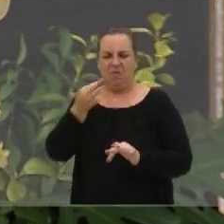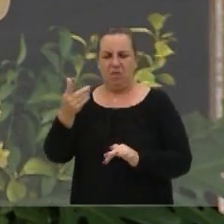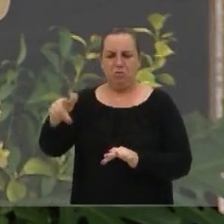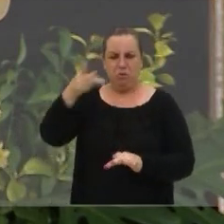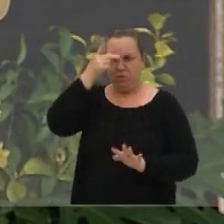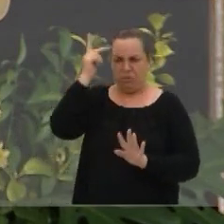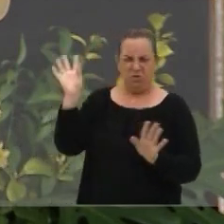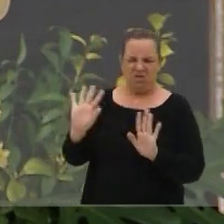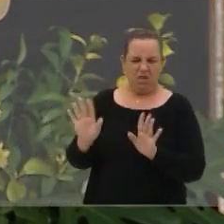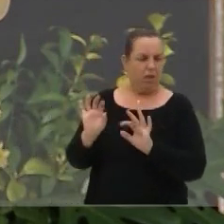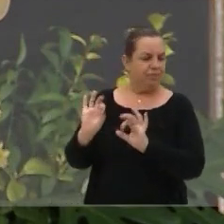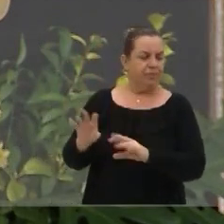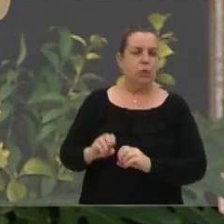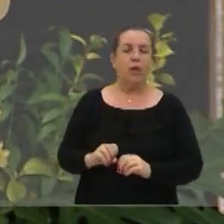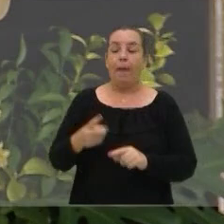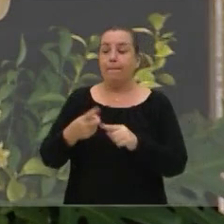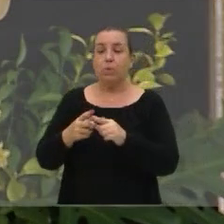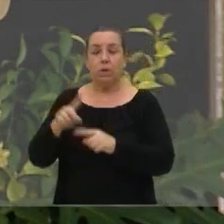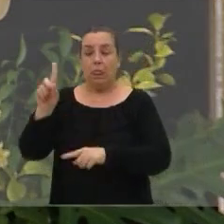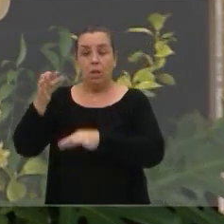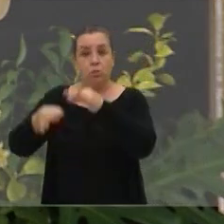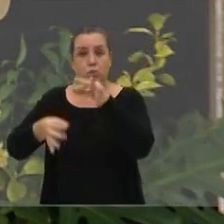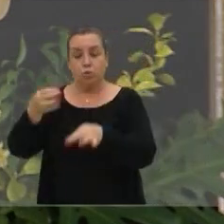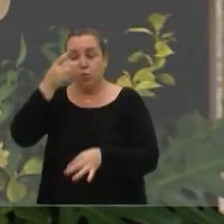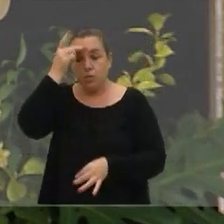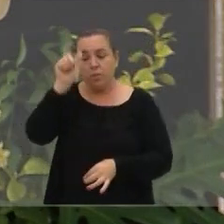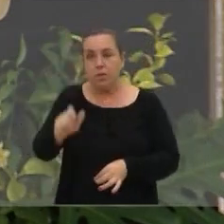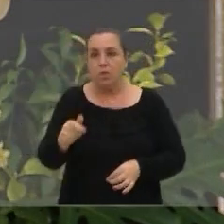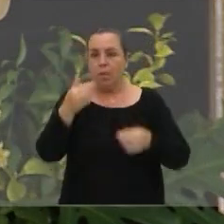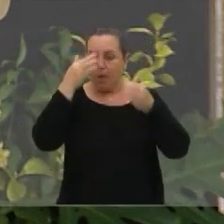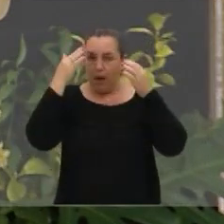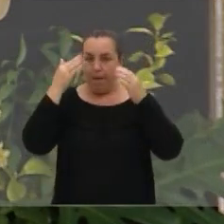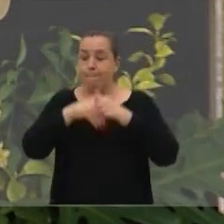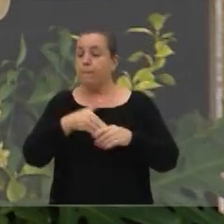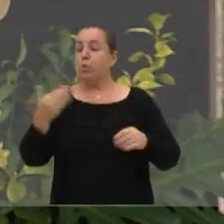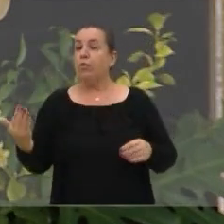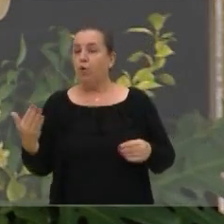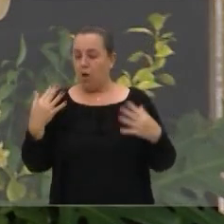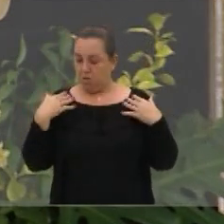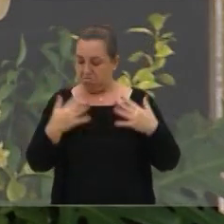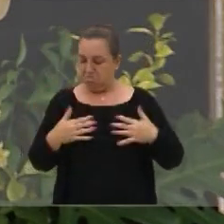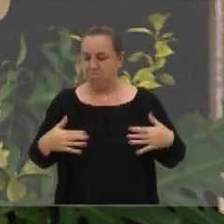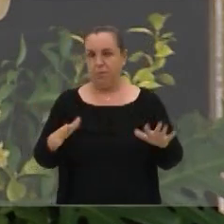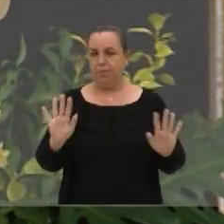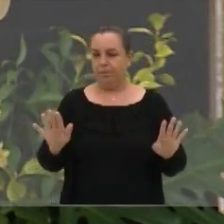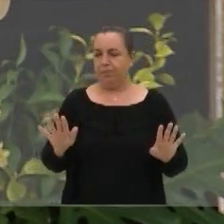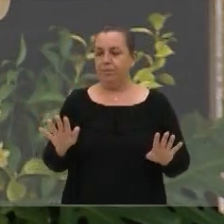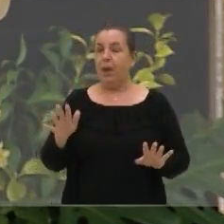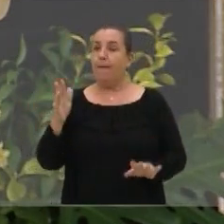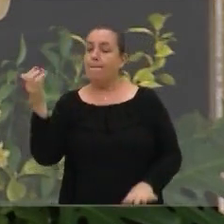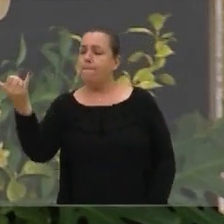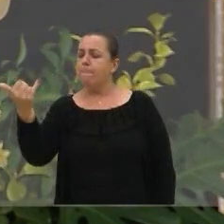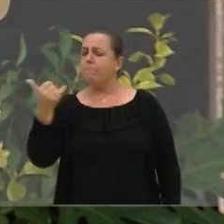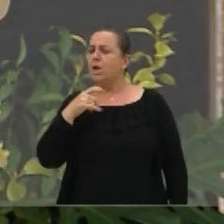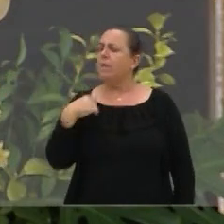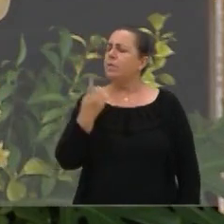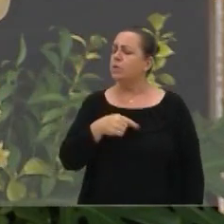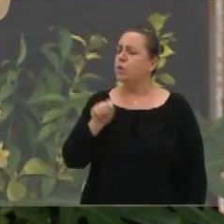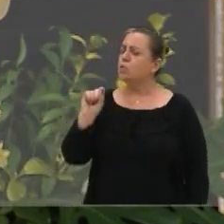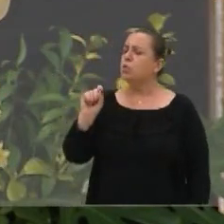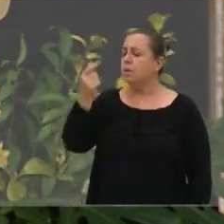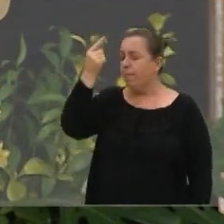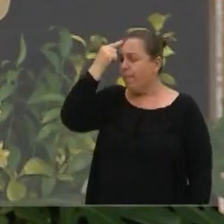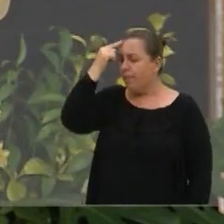outros, pois não julgas um homem pelas aparências. Dize-nos, pois, o que